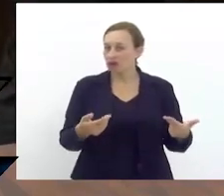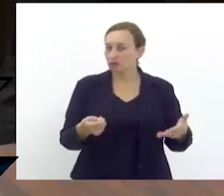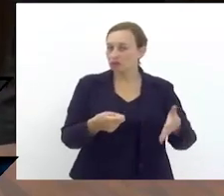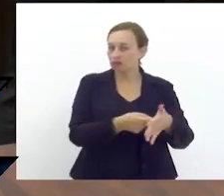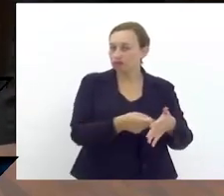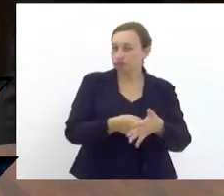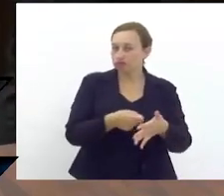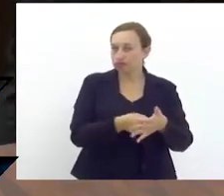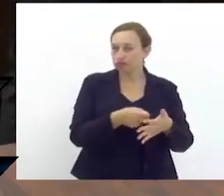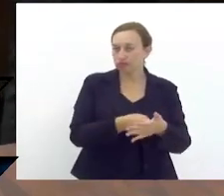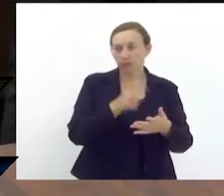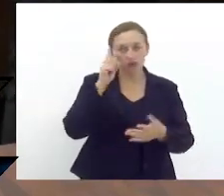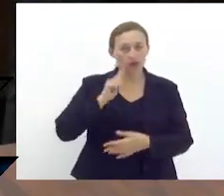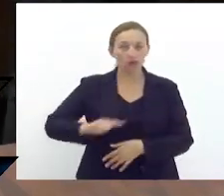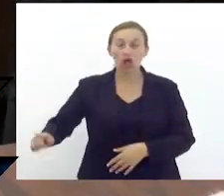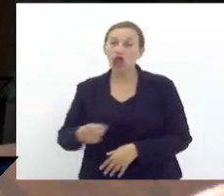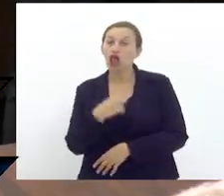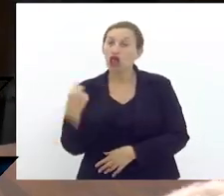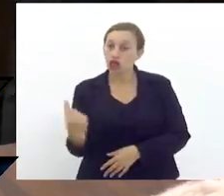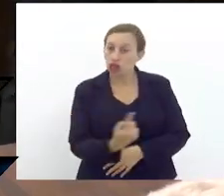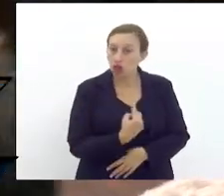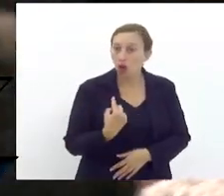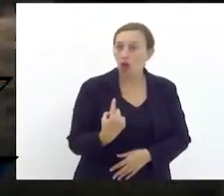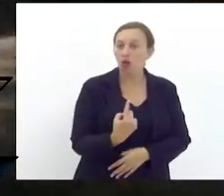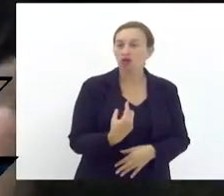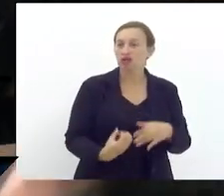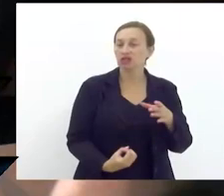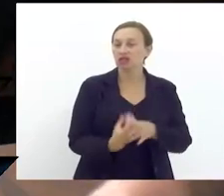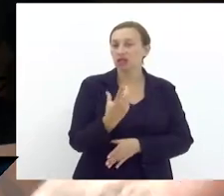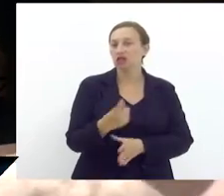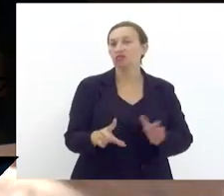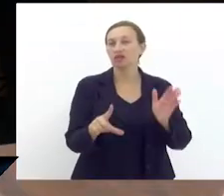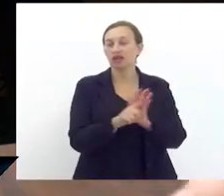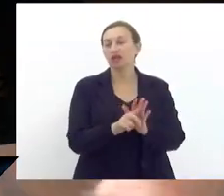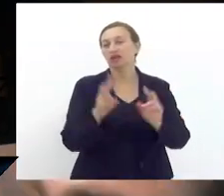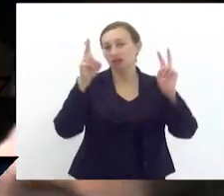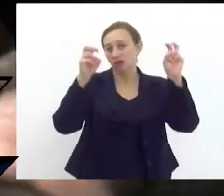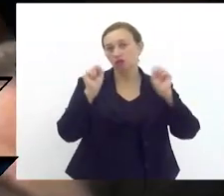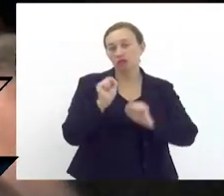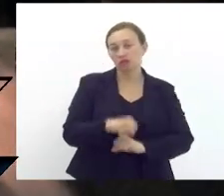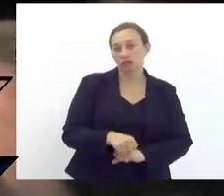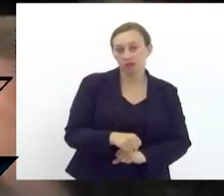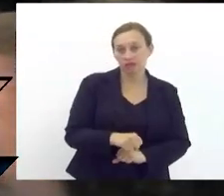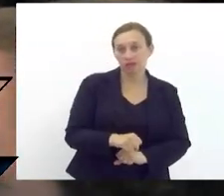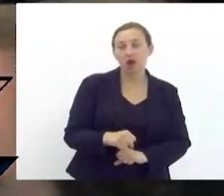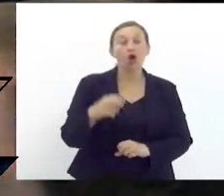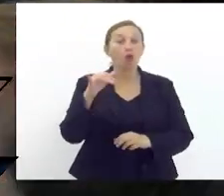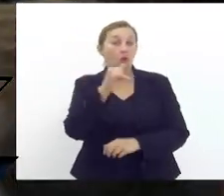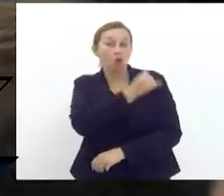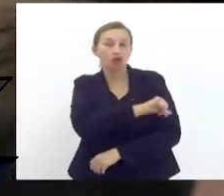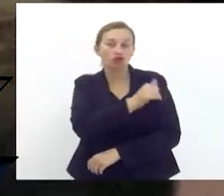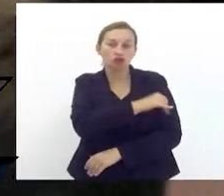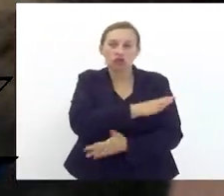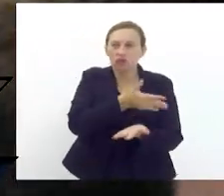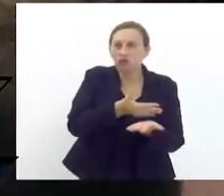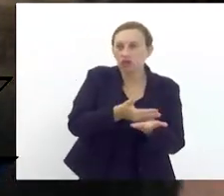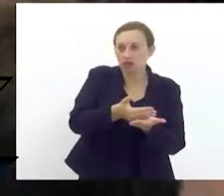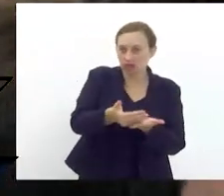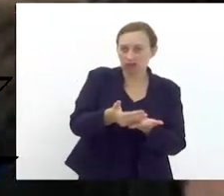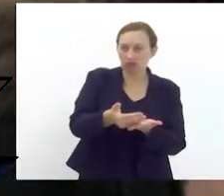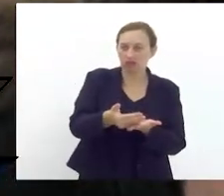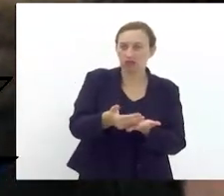semana e nós legislamos sobre esse assunto sim o Rio de Janeiro é Pioneiro